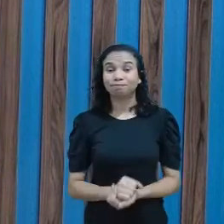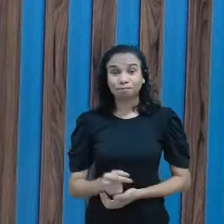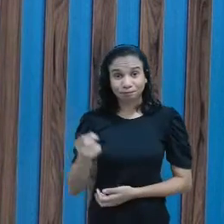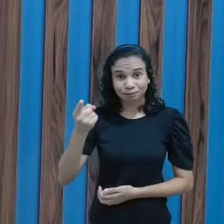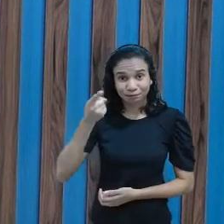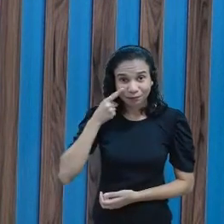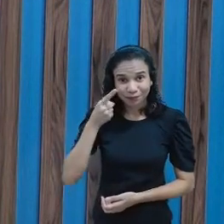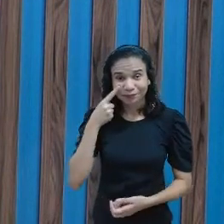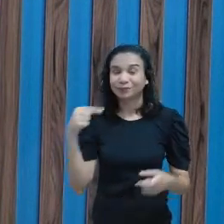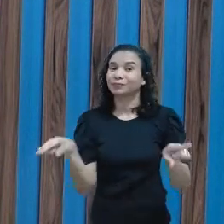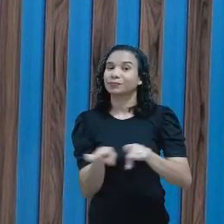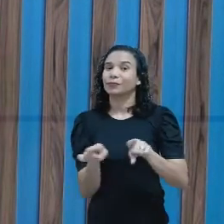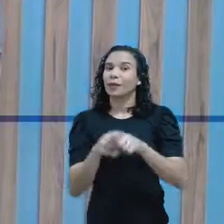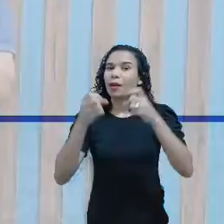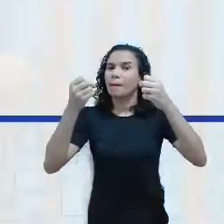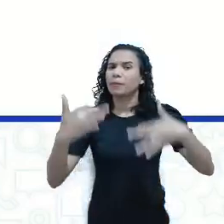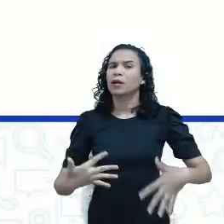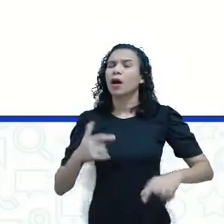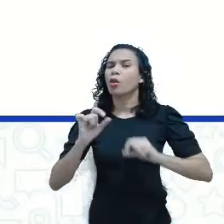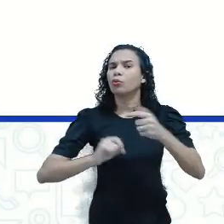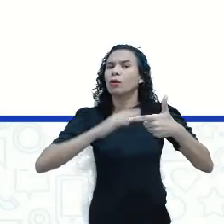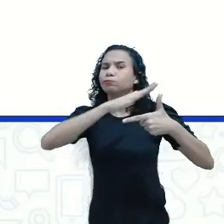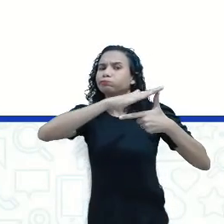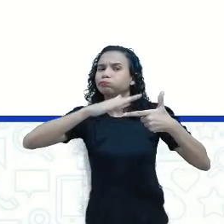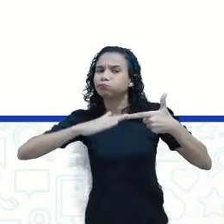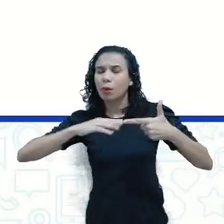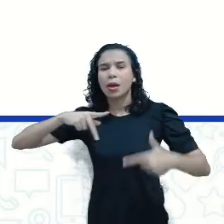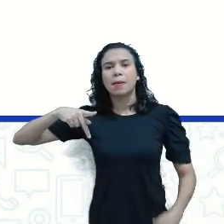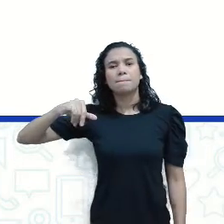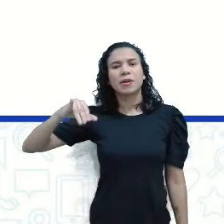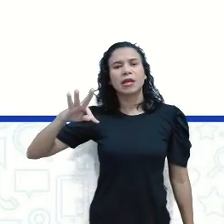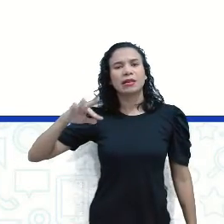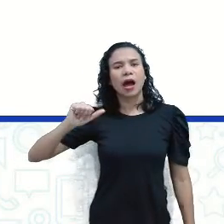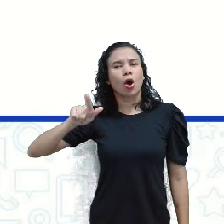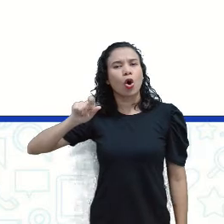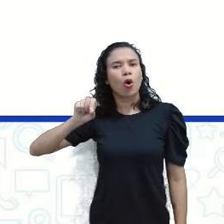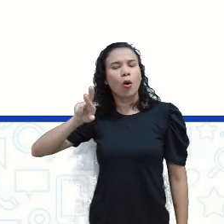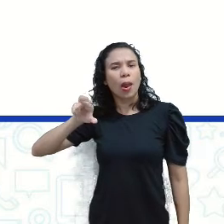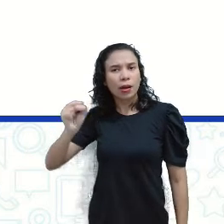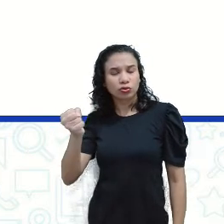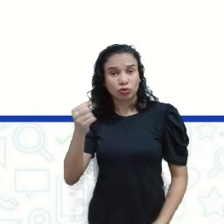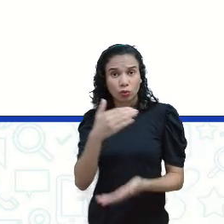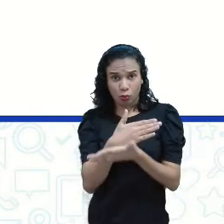Vê. E falando um pouquinho de Pitágoras, vocês sabem que Pitágoras começou sempre lá na